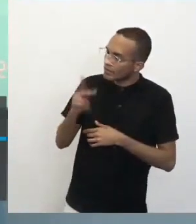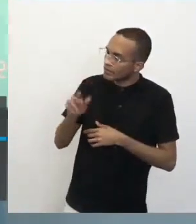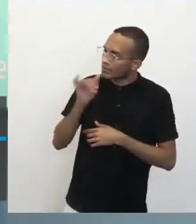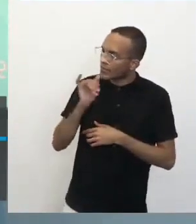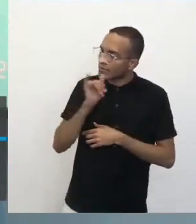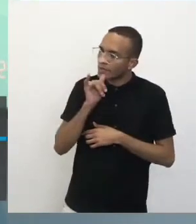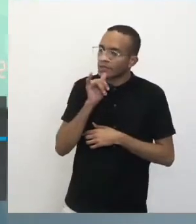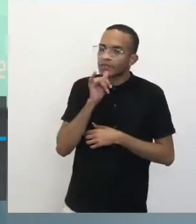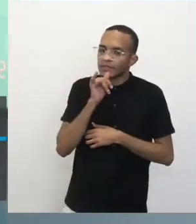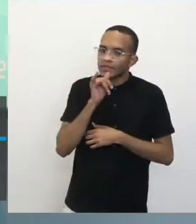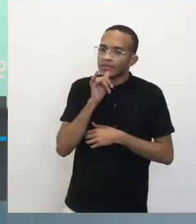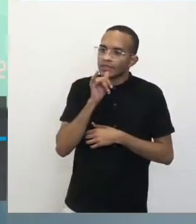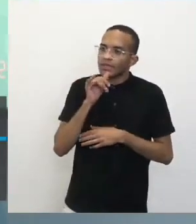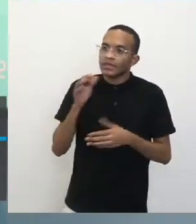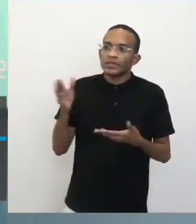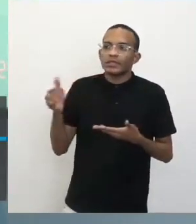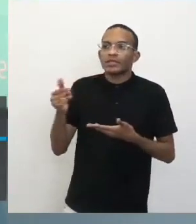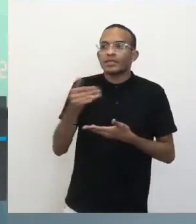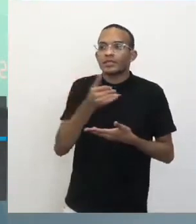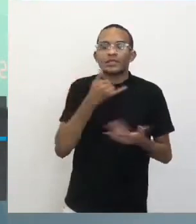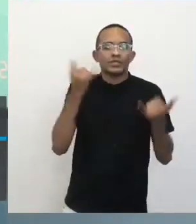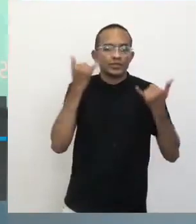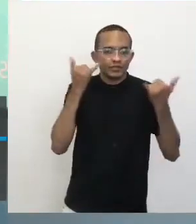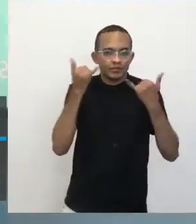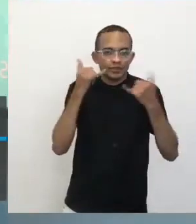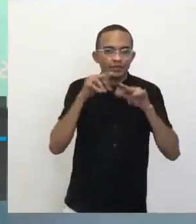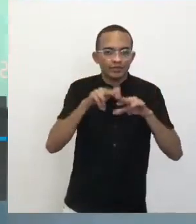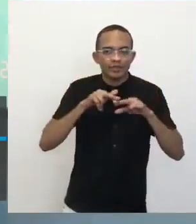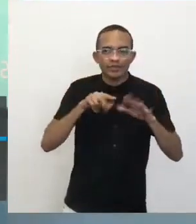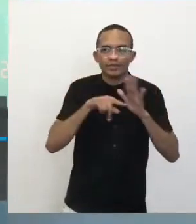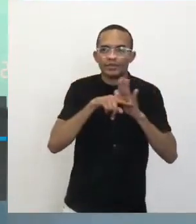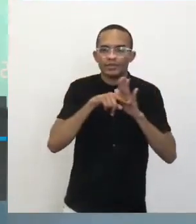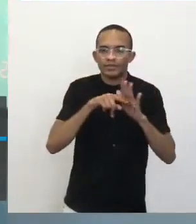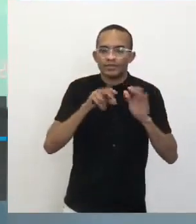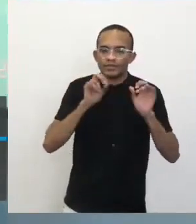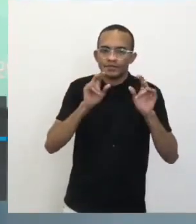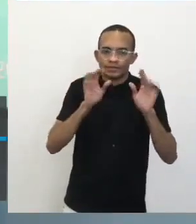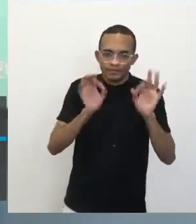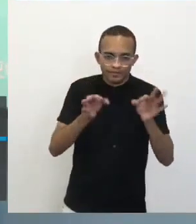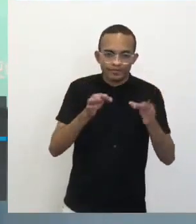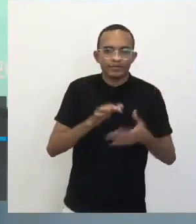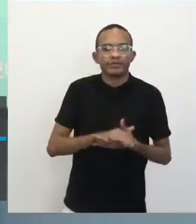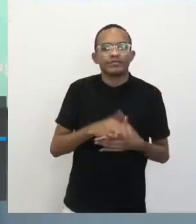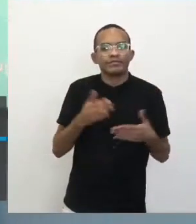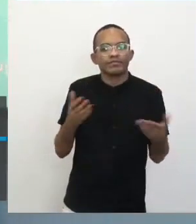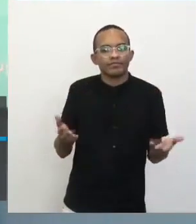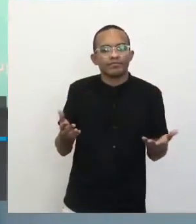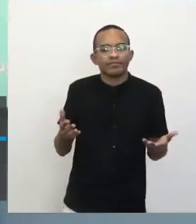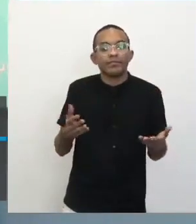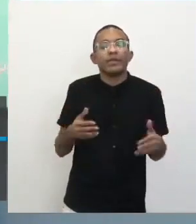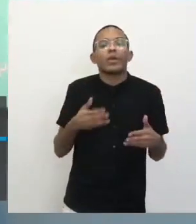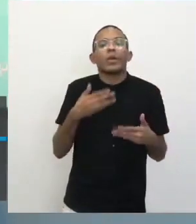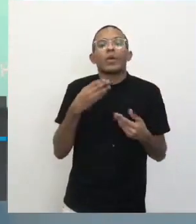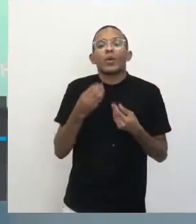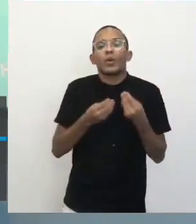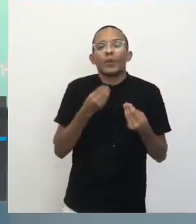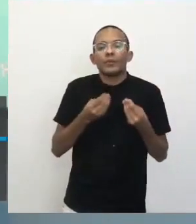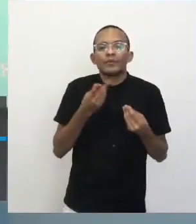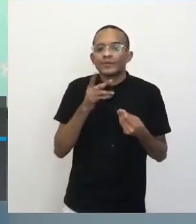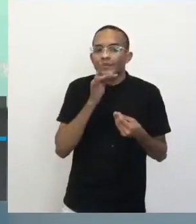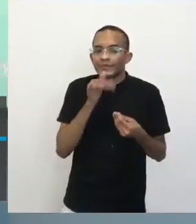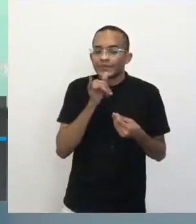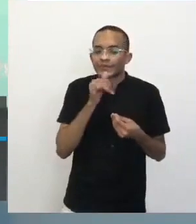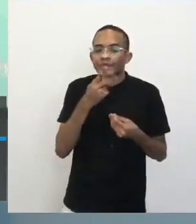né, a coleta de informações através das pesquisas. Tá bom? Então, né, aí, dentro